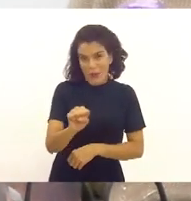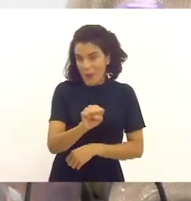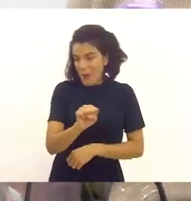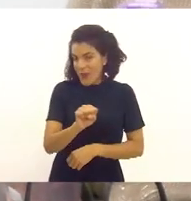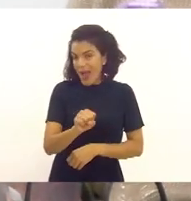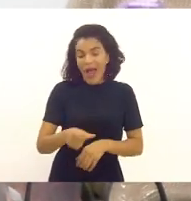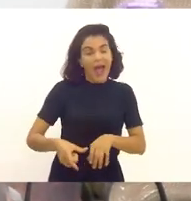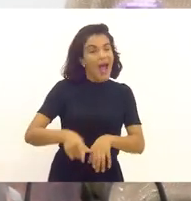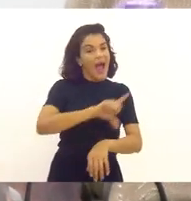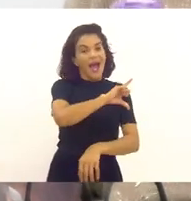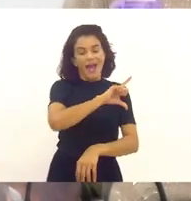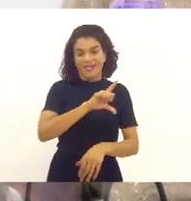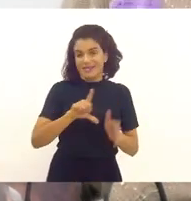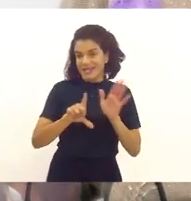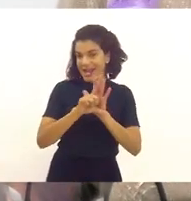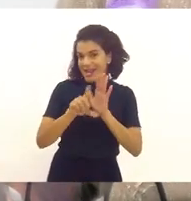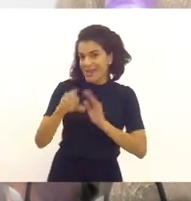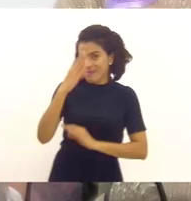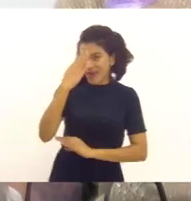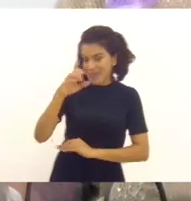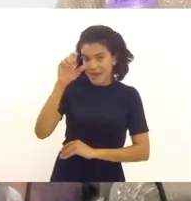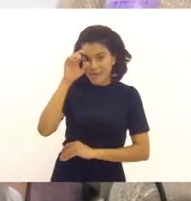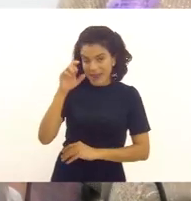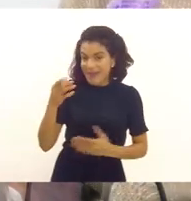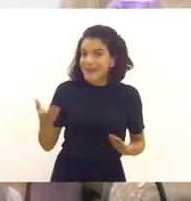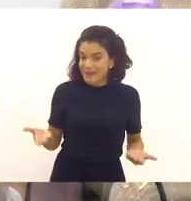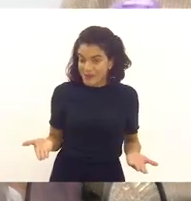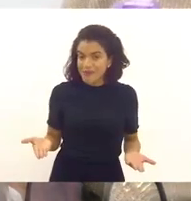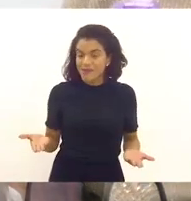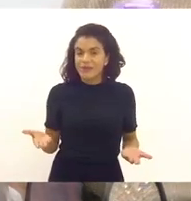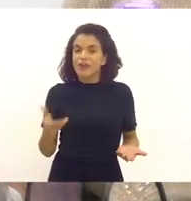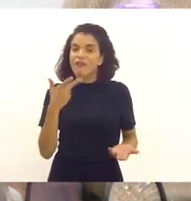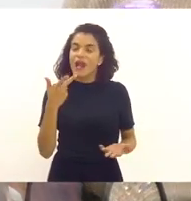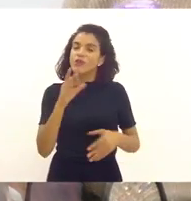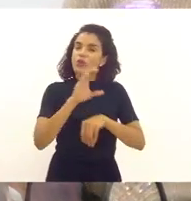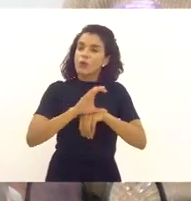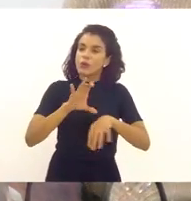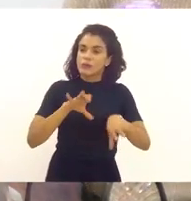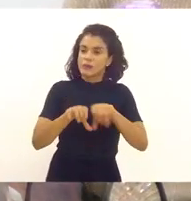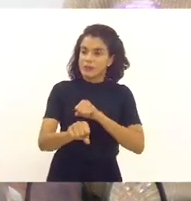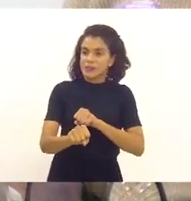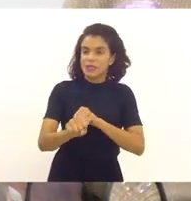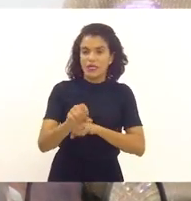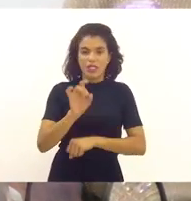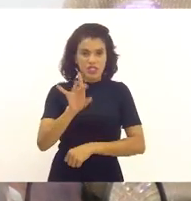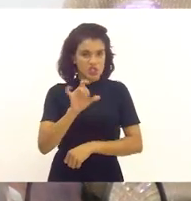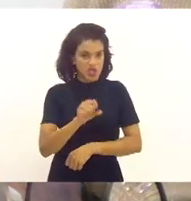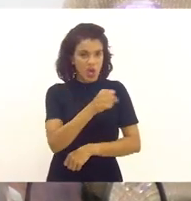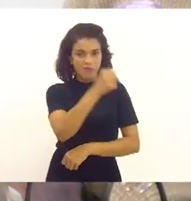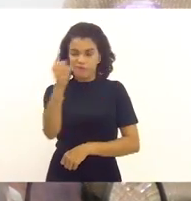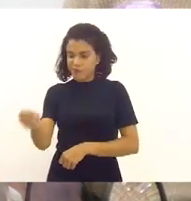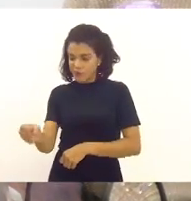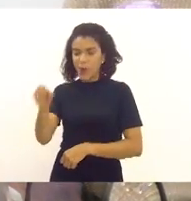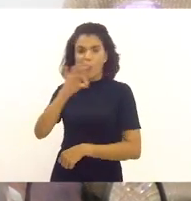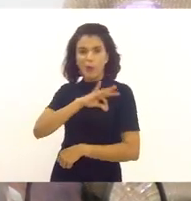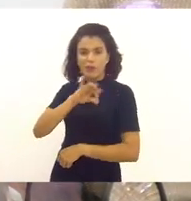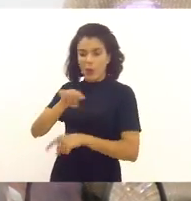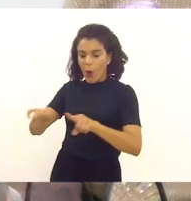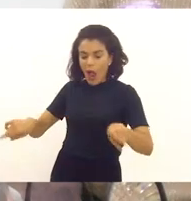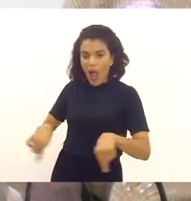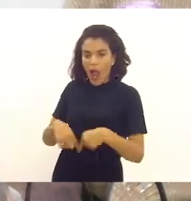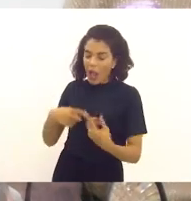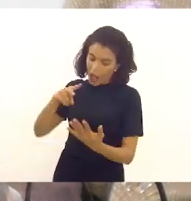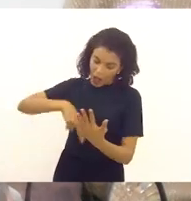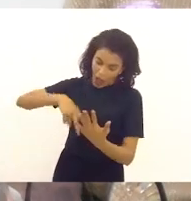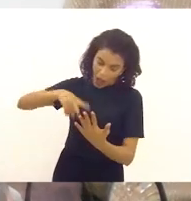de uma lei Maria da Penha Então essas pessoas precisam estar e quando a gente fala de capacitação não é só botar o policial o agente numa sala e